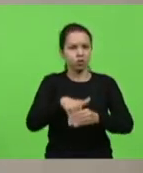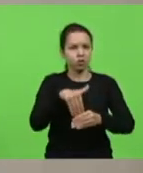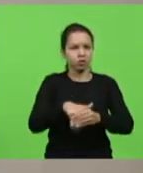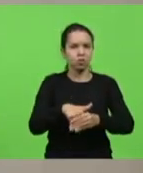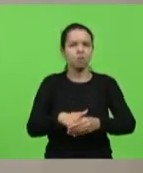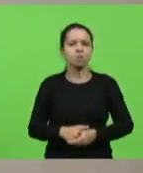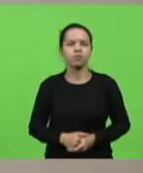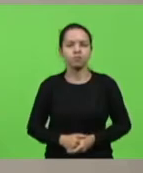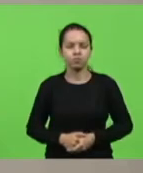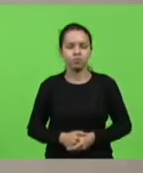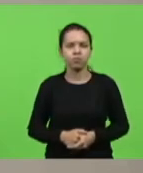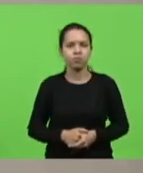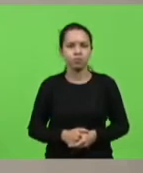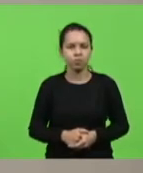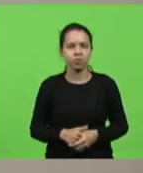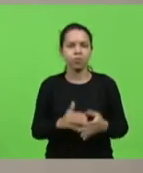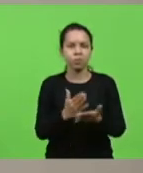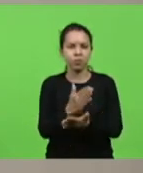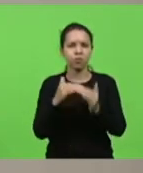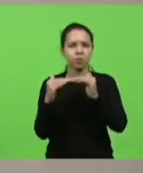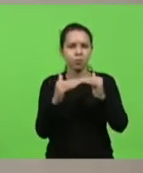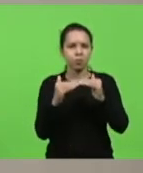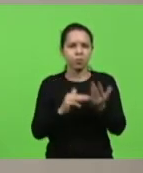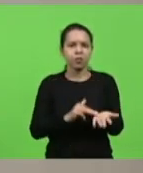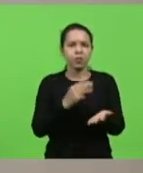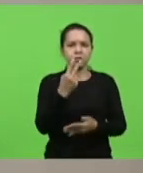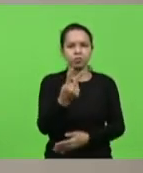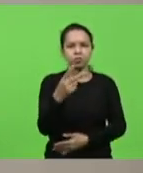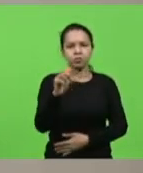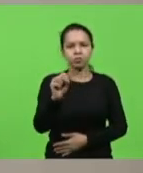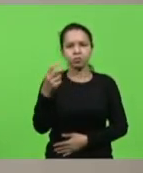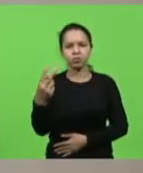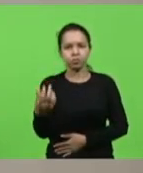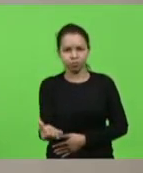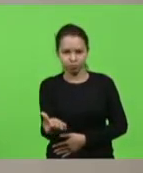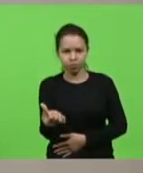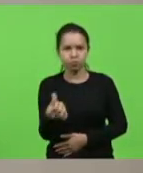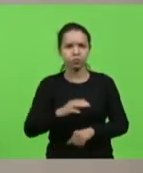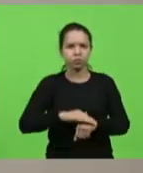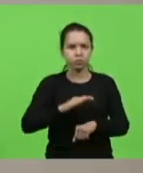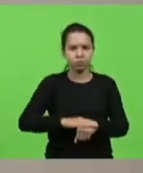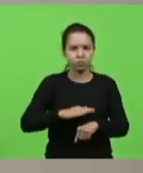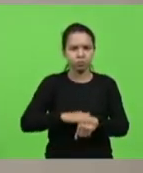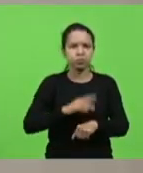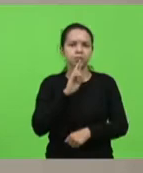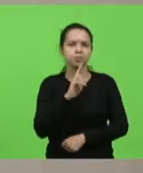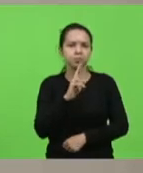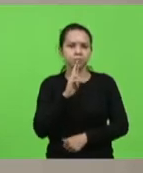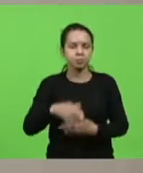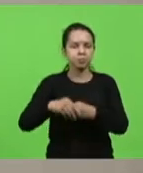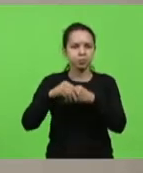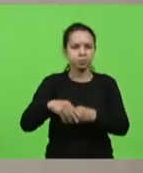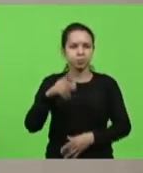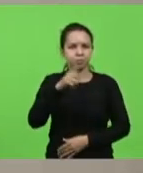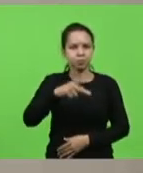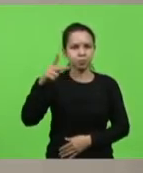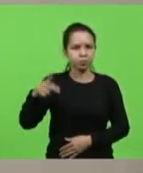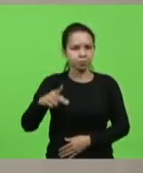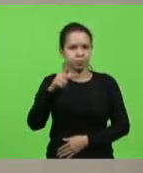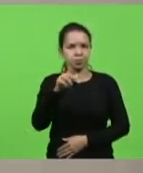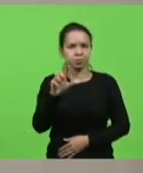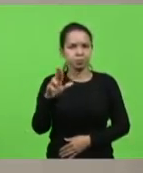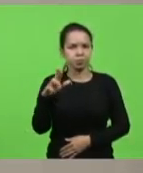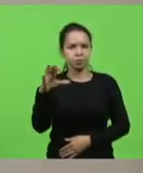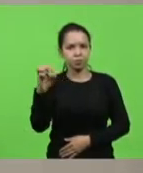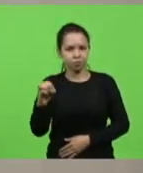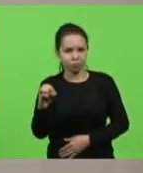Aprovado por unanimidade, moção 286, autoria do deputado Rodrigo Minotto, cumprimentando o professor Paulo César Locke Silveira, da